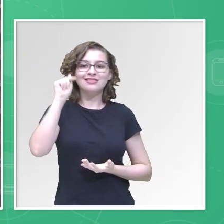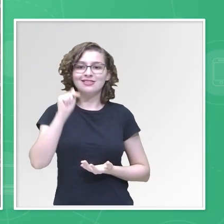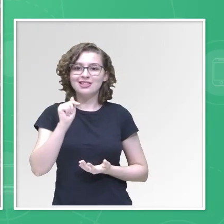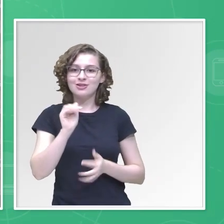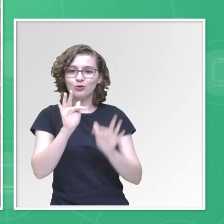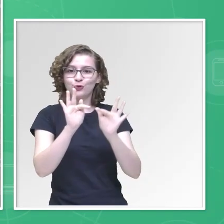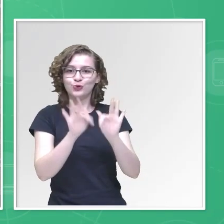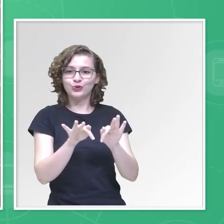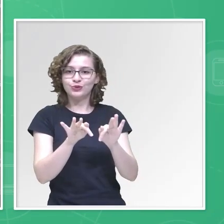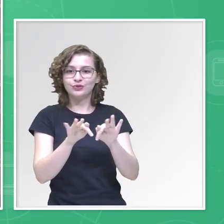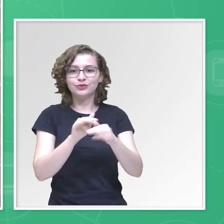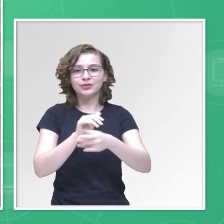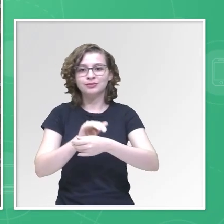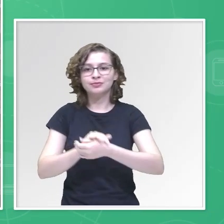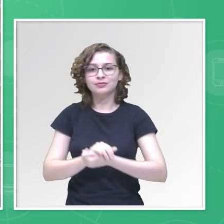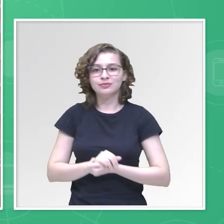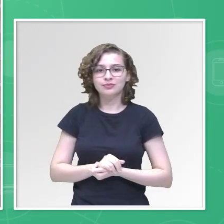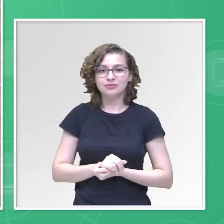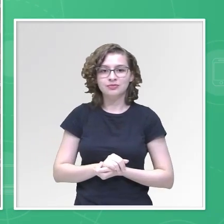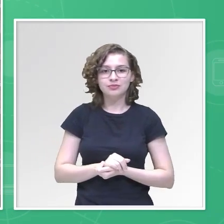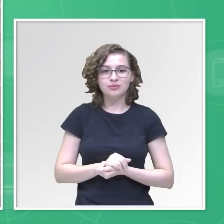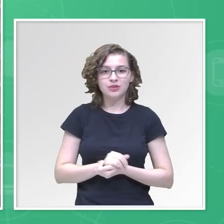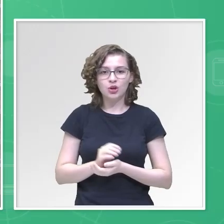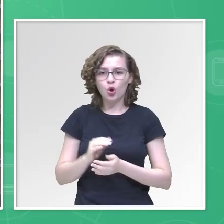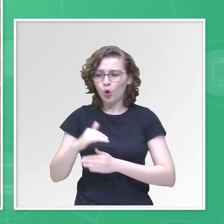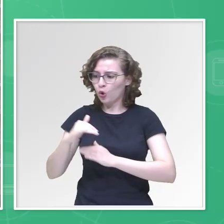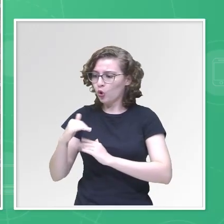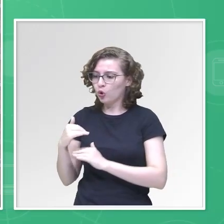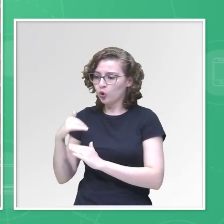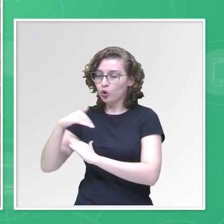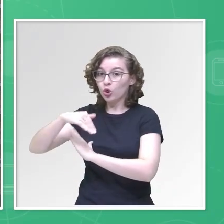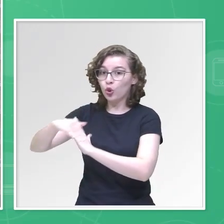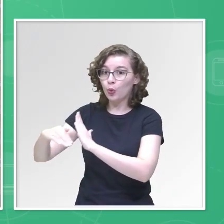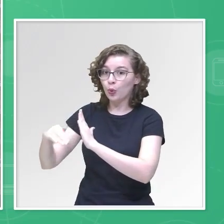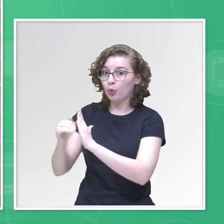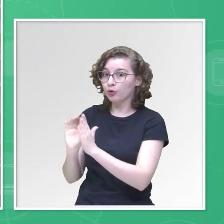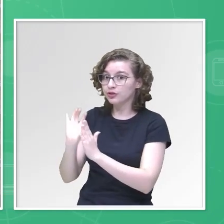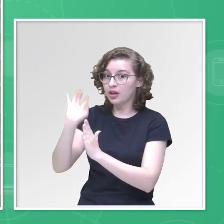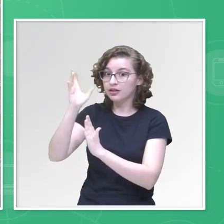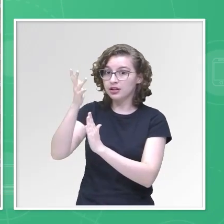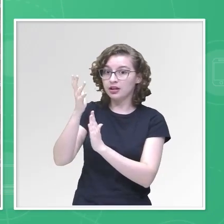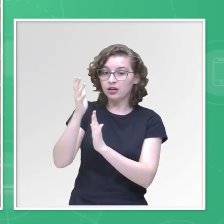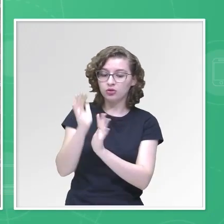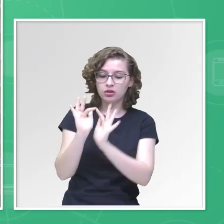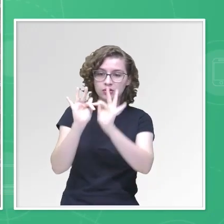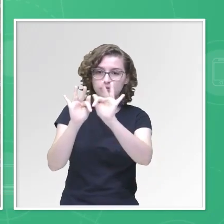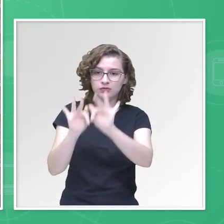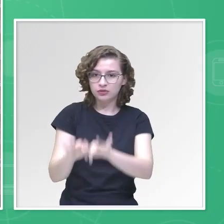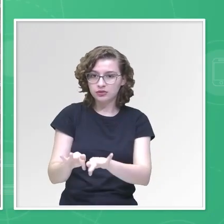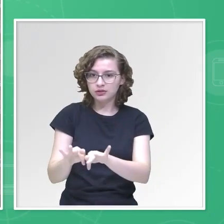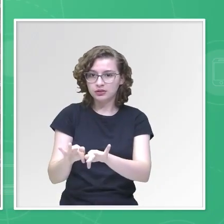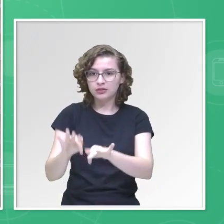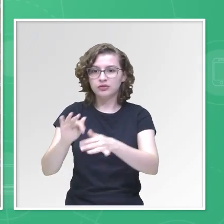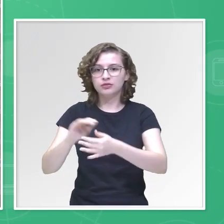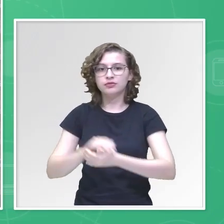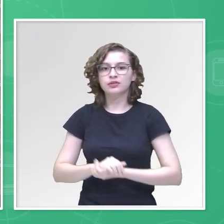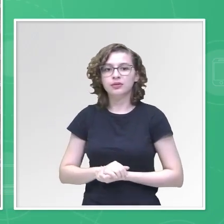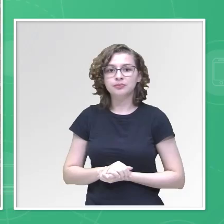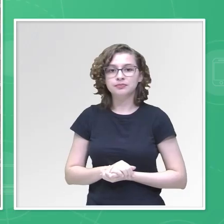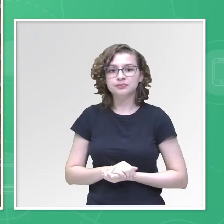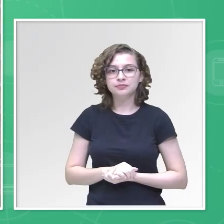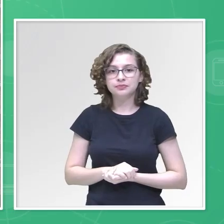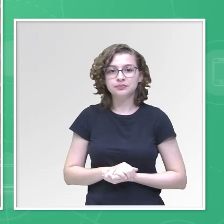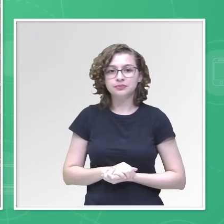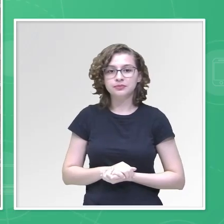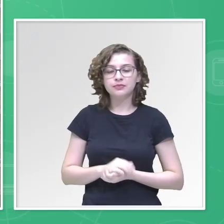no desfecho todas as ações vão chegar a sua conclusão Então você tem um final da história e esse